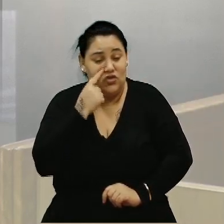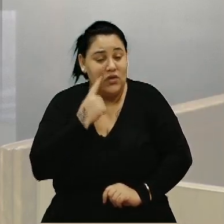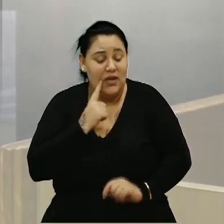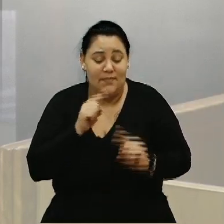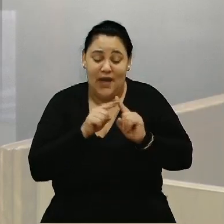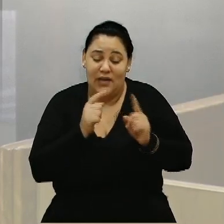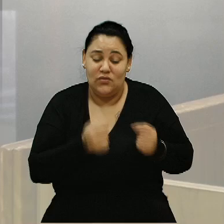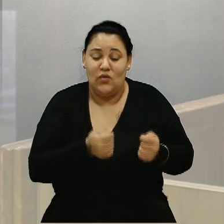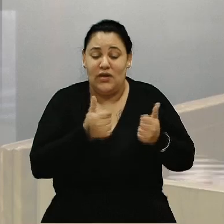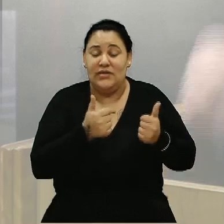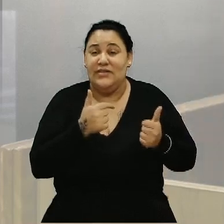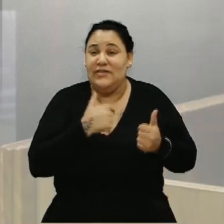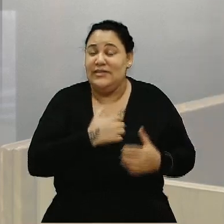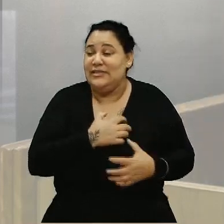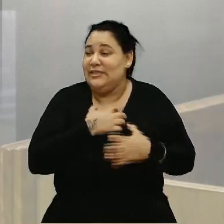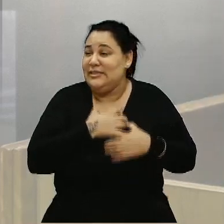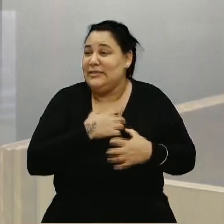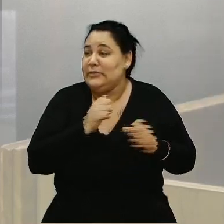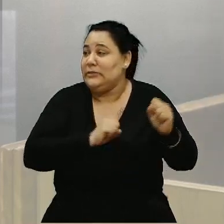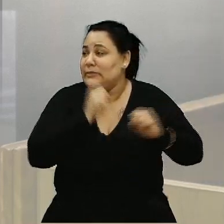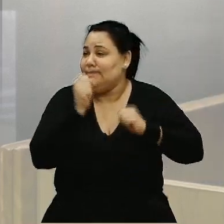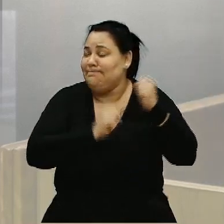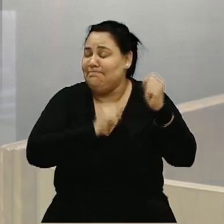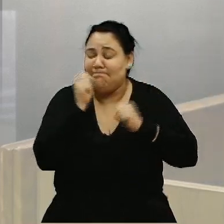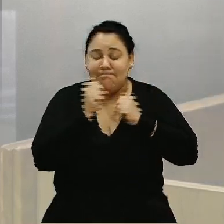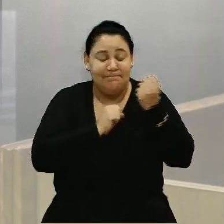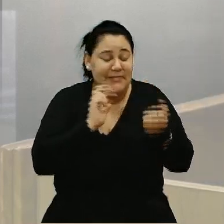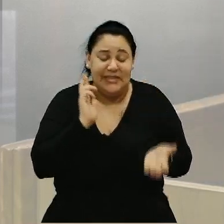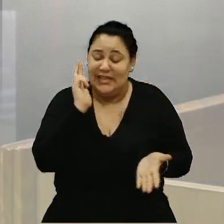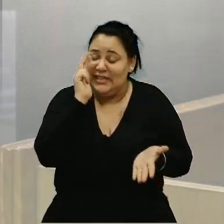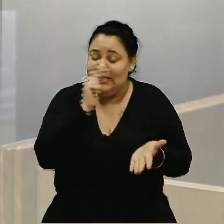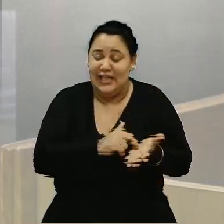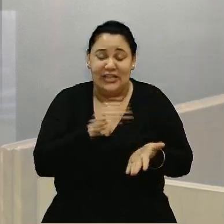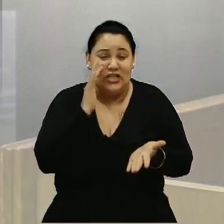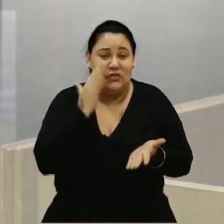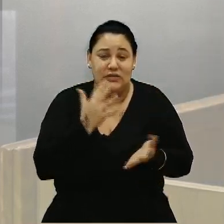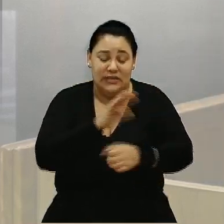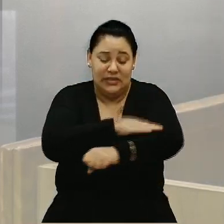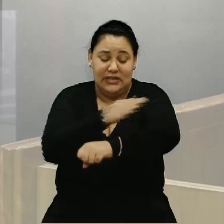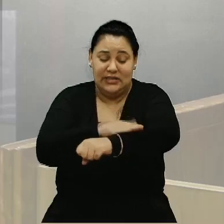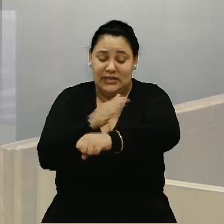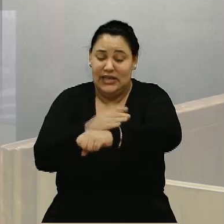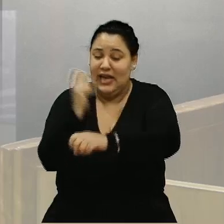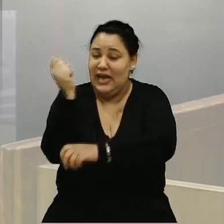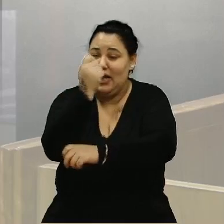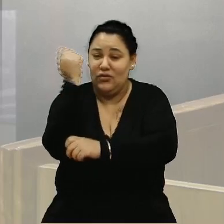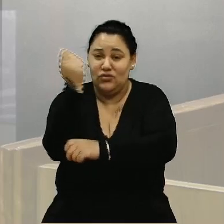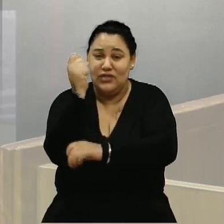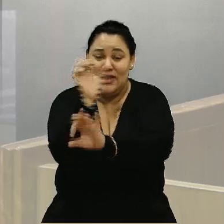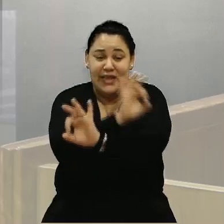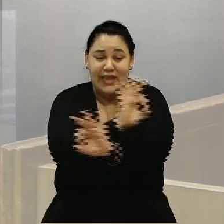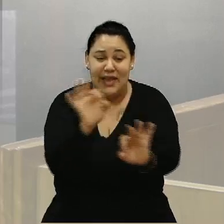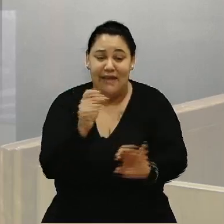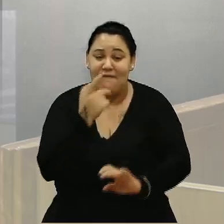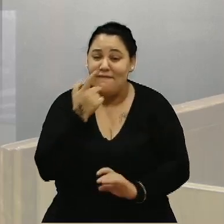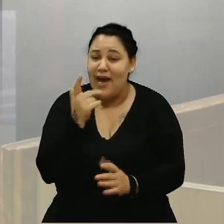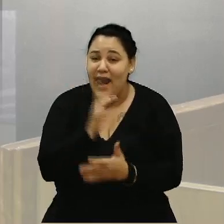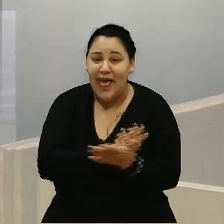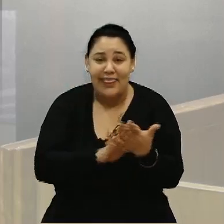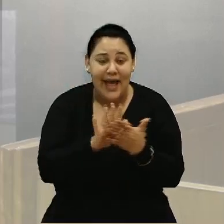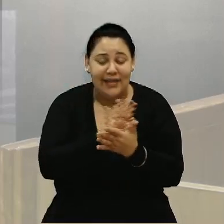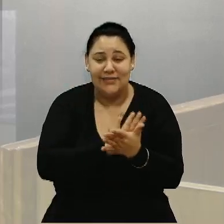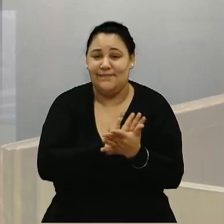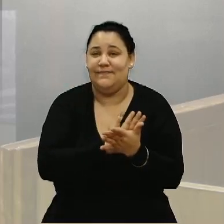fiquei desesperado com a realidade que está acontecendo na região da Serra Gaúcha. E ninguém fala nada. Ninguém fala